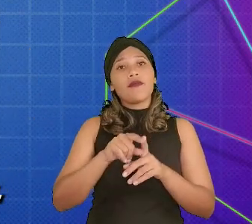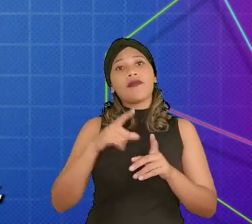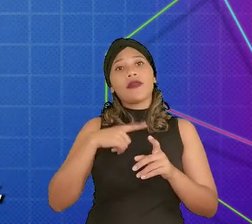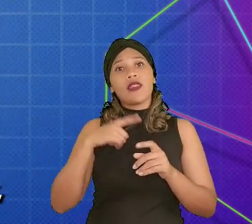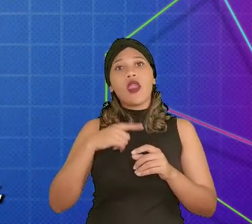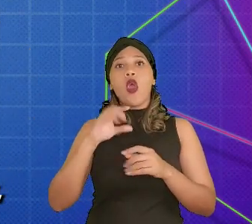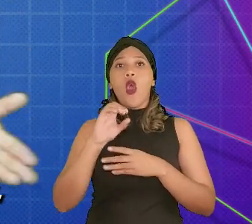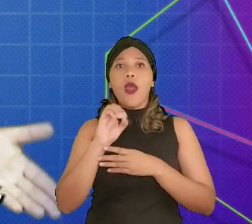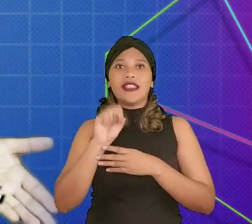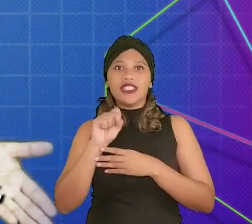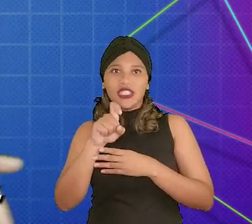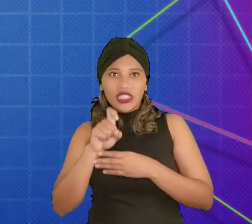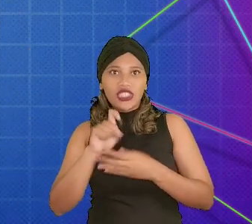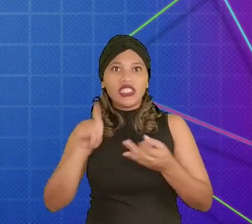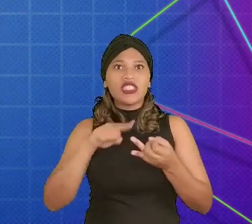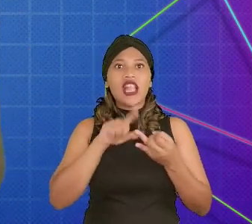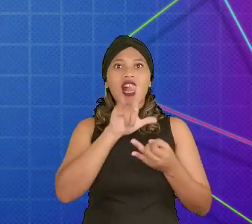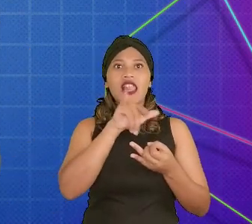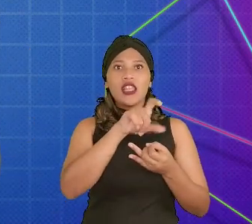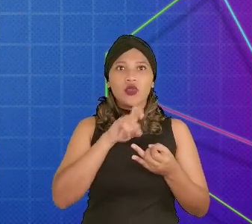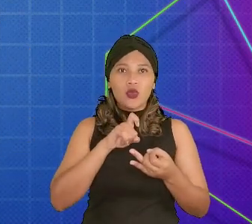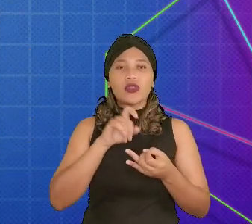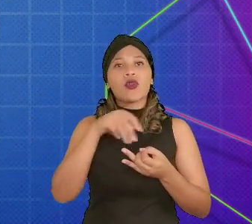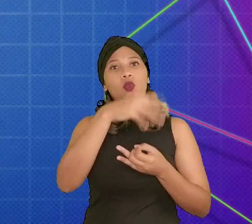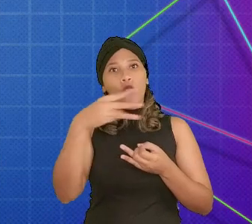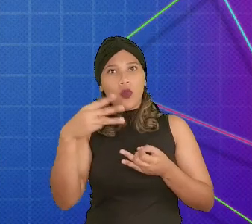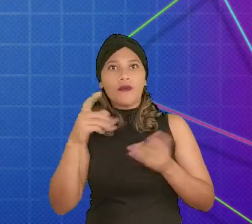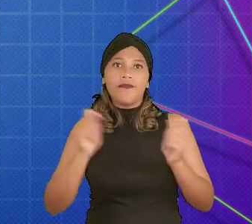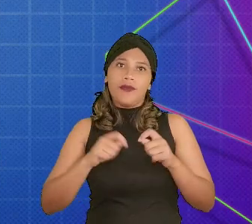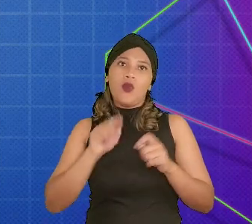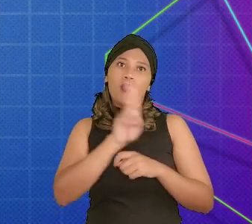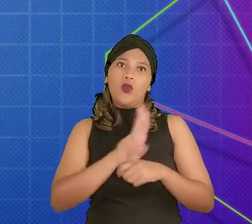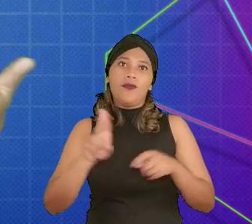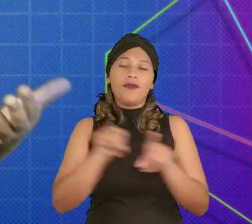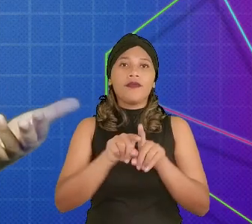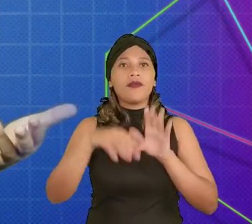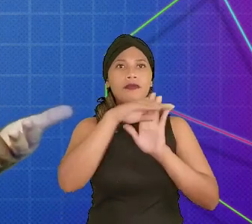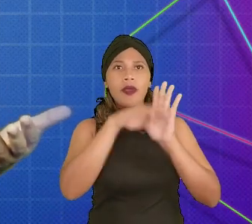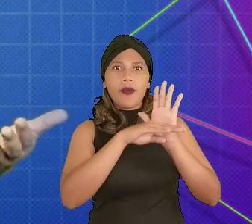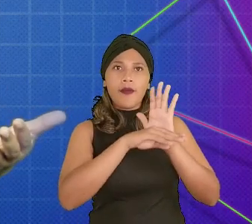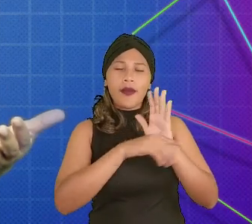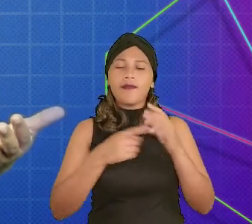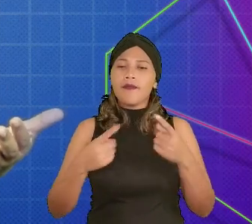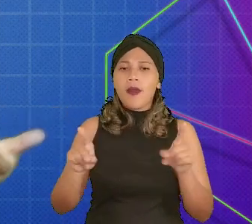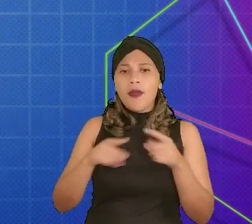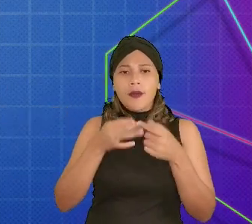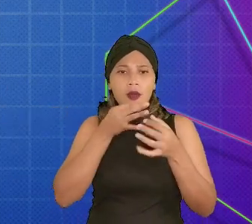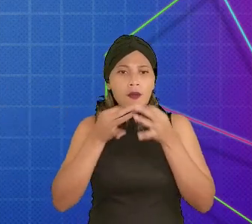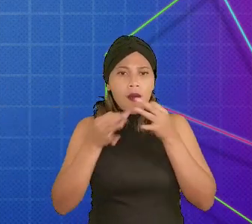para Windows, OS X e Linux. A Scratch, galera, permite uma roteirização de efeitos